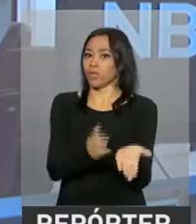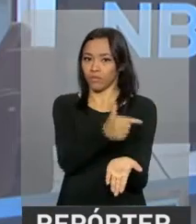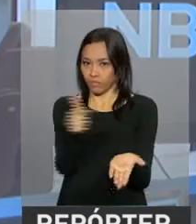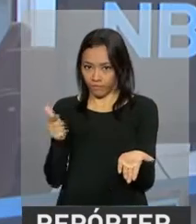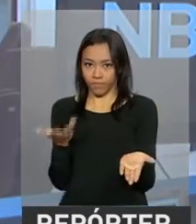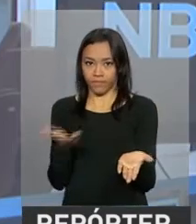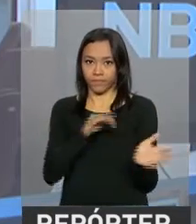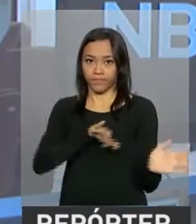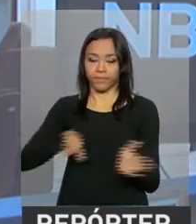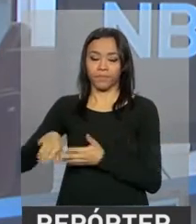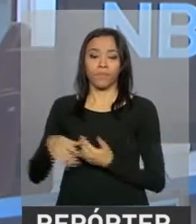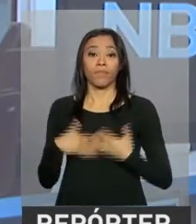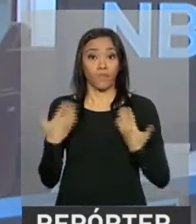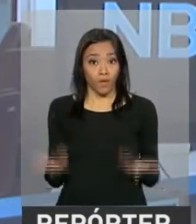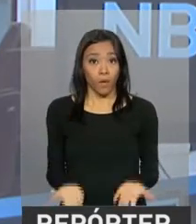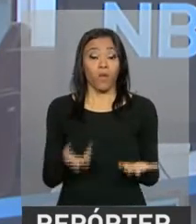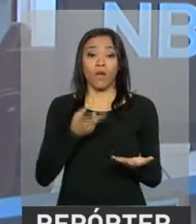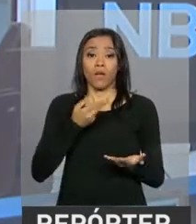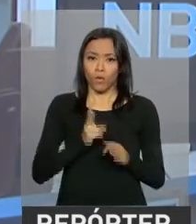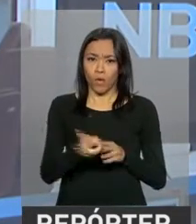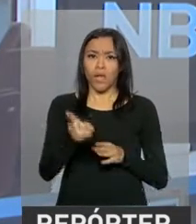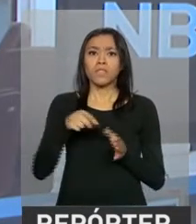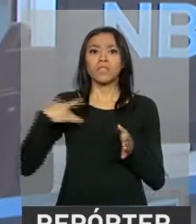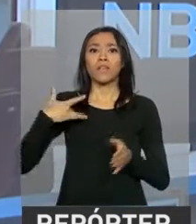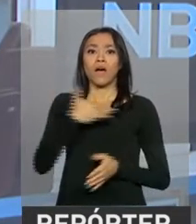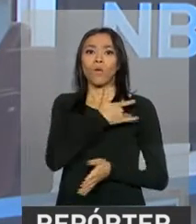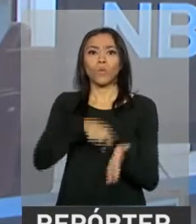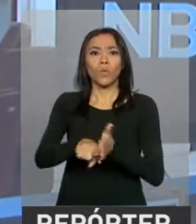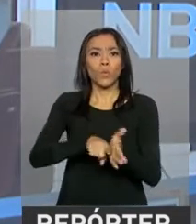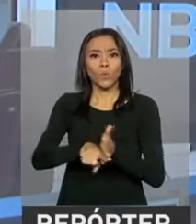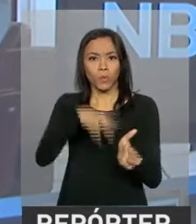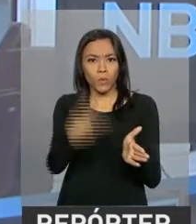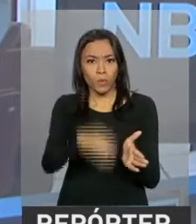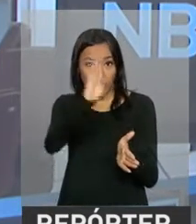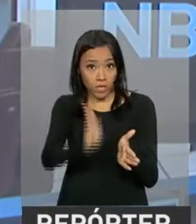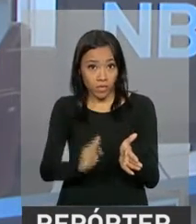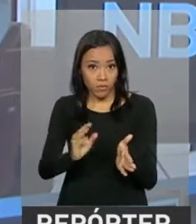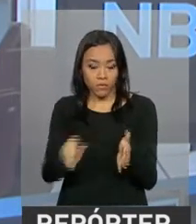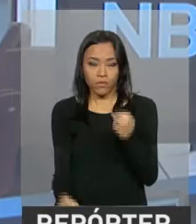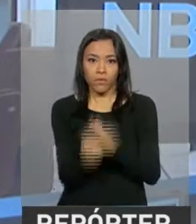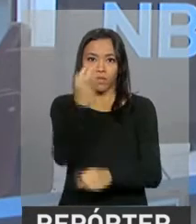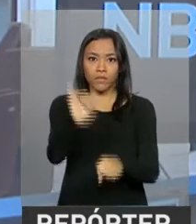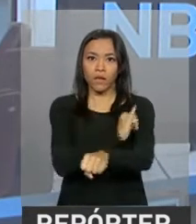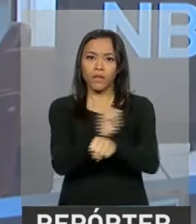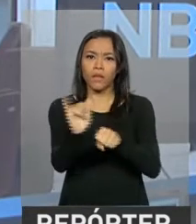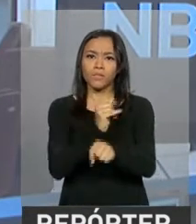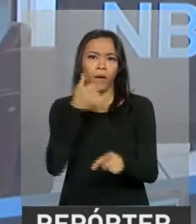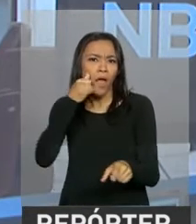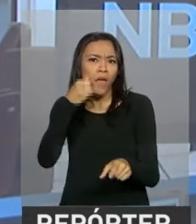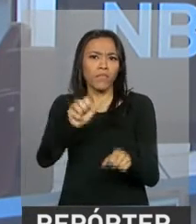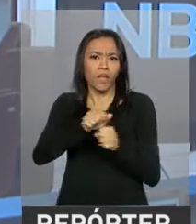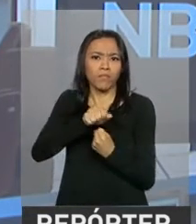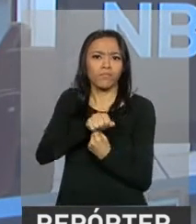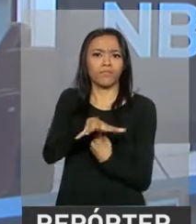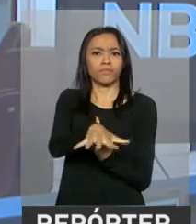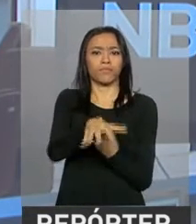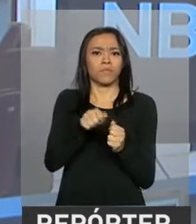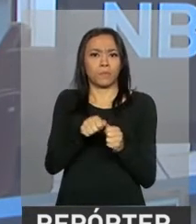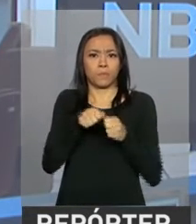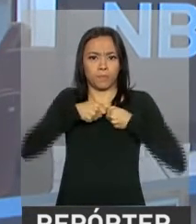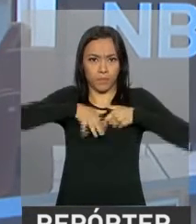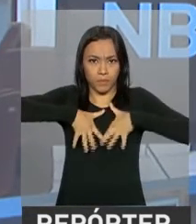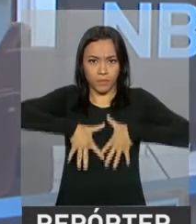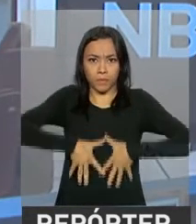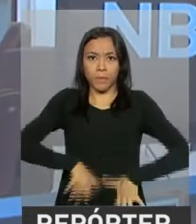e olha ainda falando em saúde pesquisadores brasileiros desenvolveram uma estratégia para impedir a reprodução do hiv